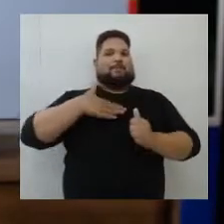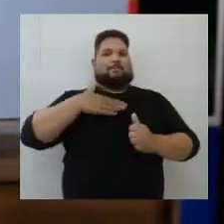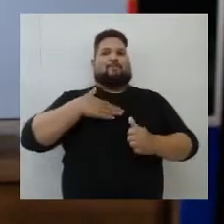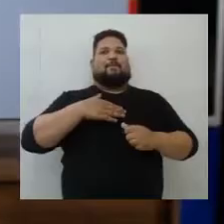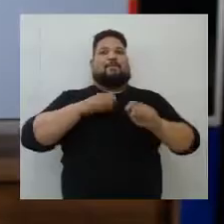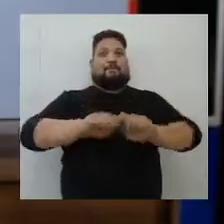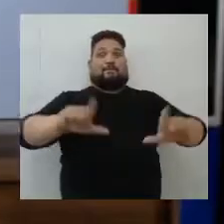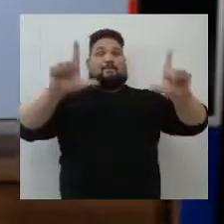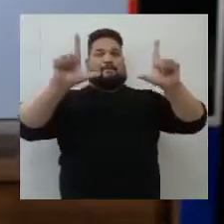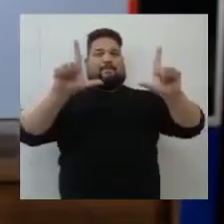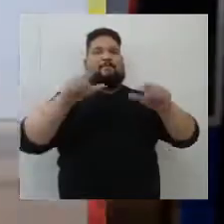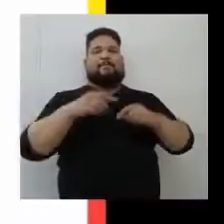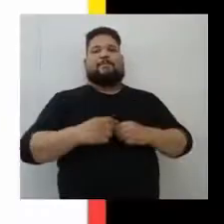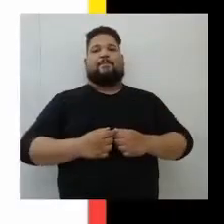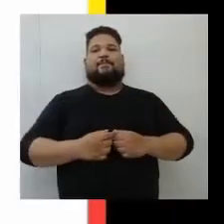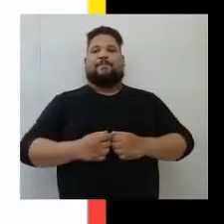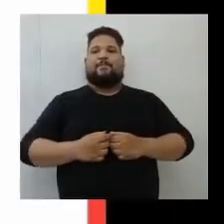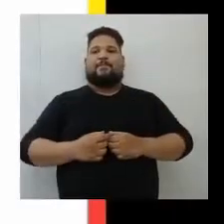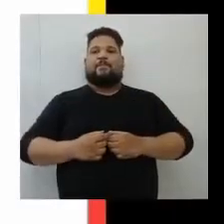slide.